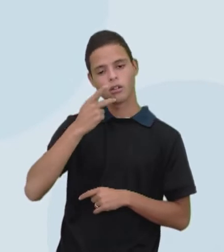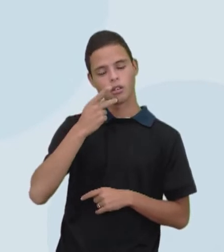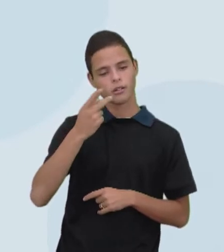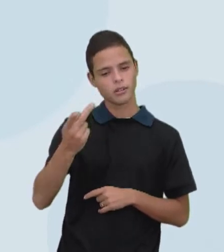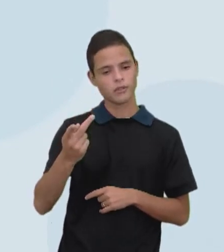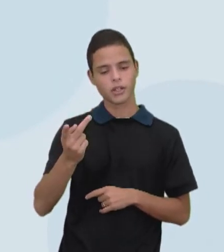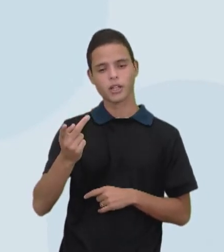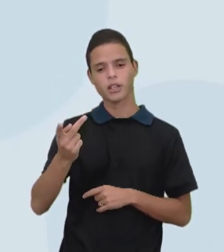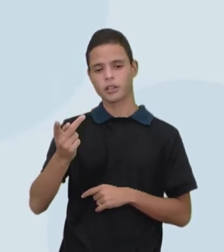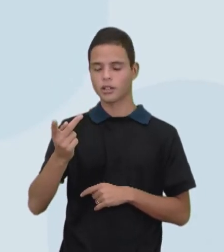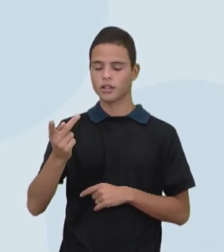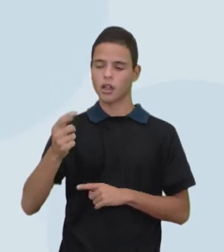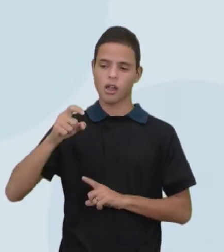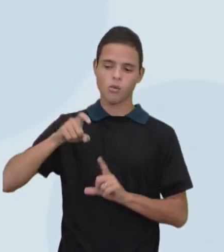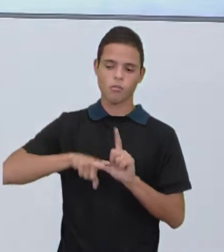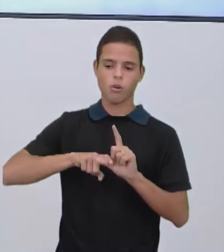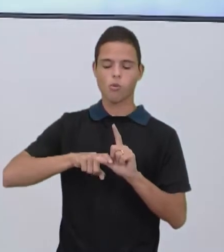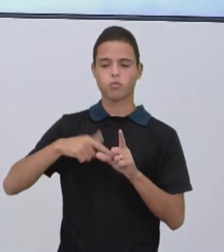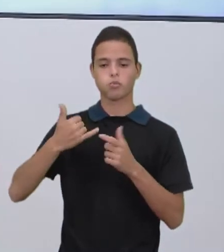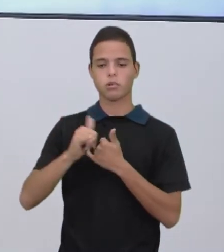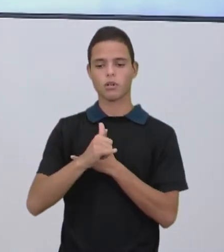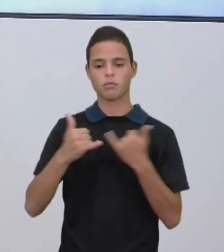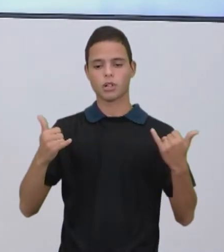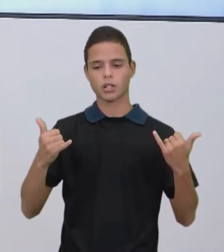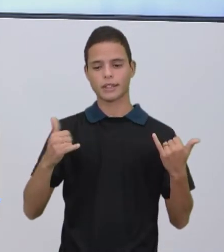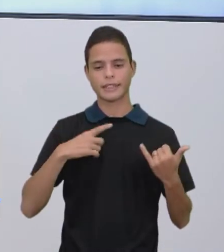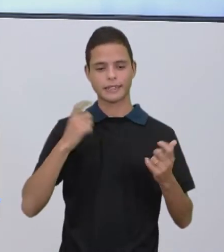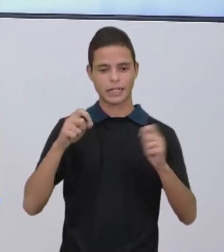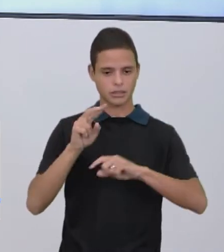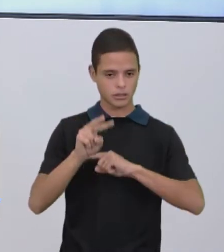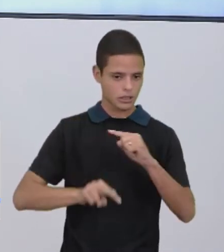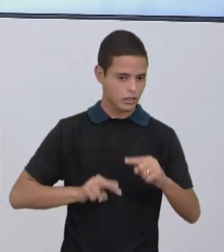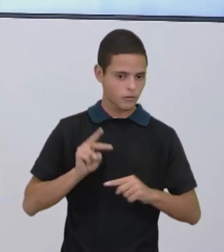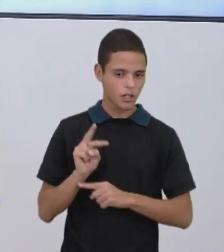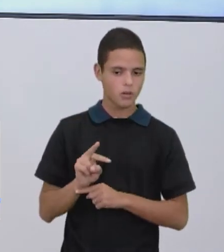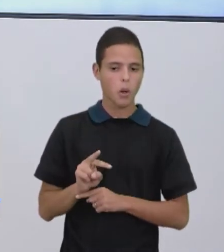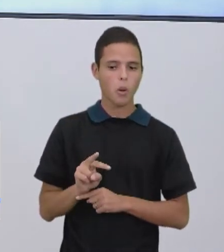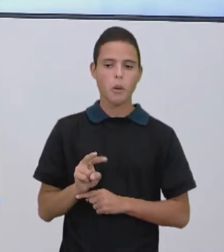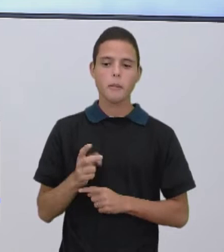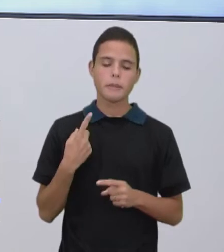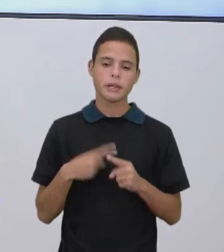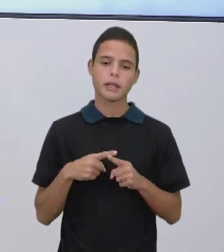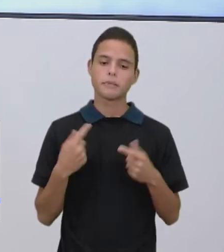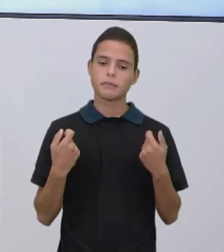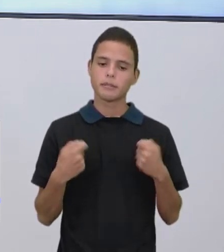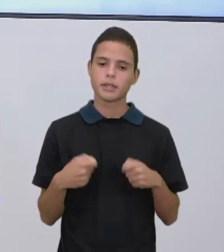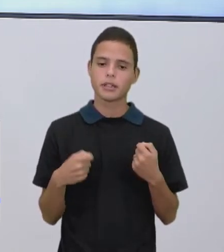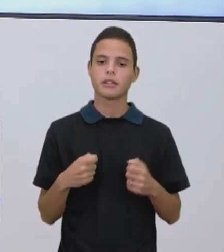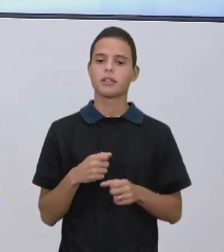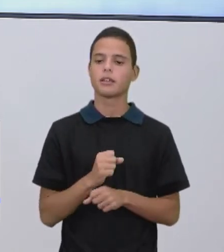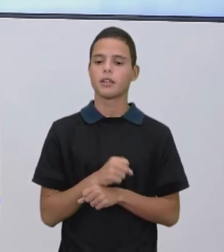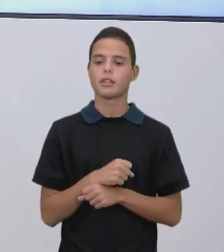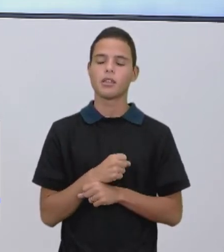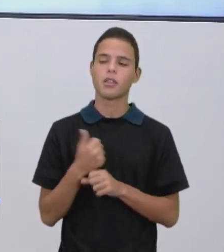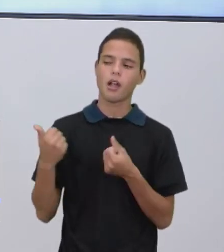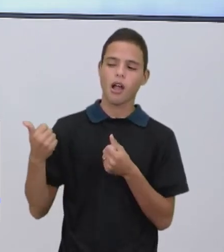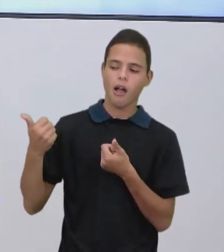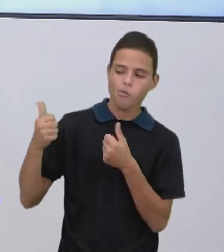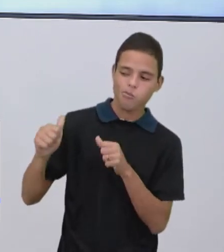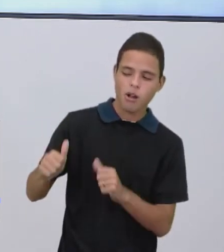uma fonte energética ela é sustentável, né? Porque a gente precisa avaliar,